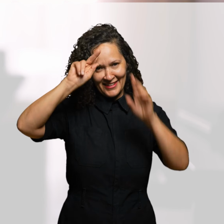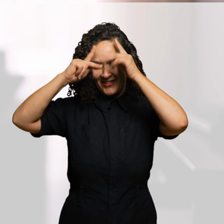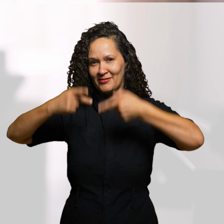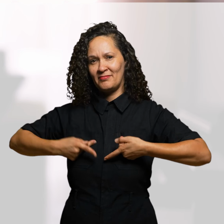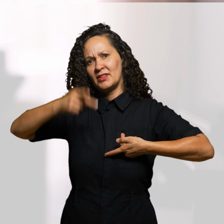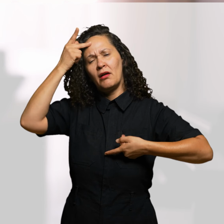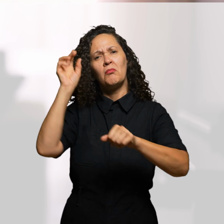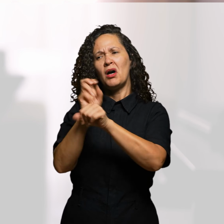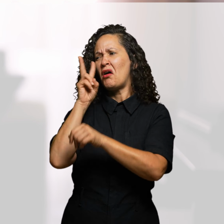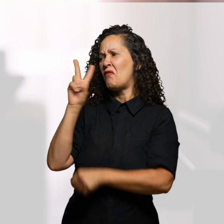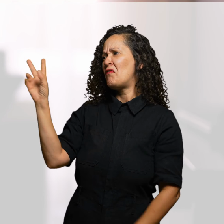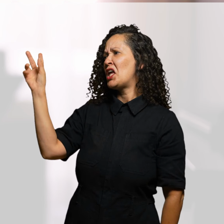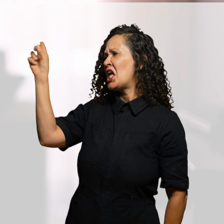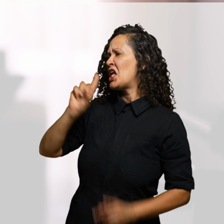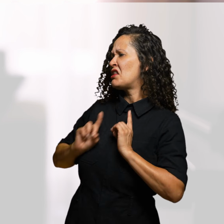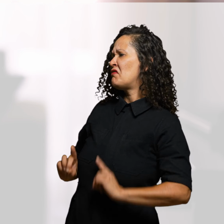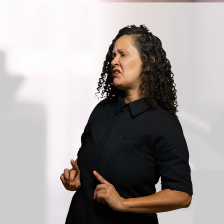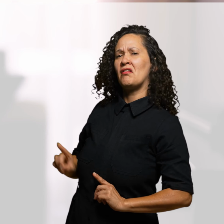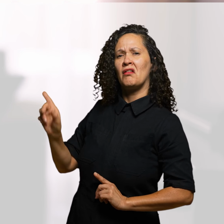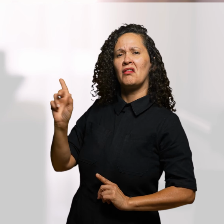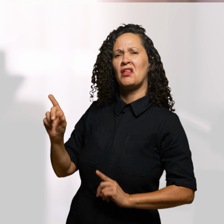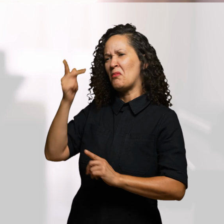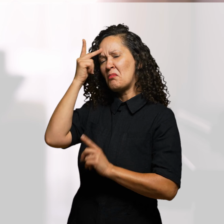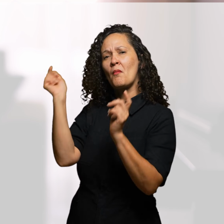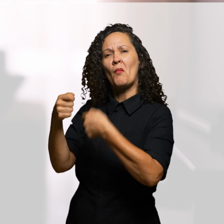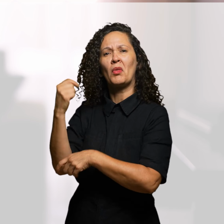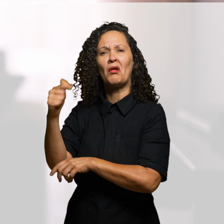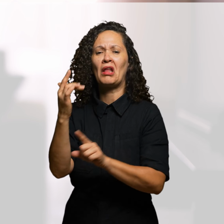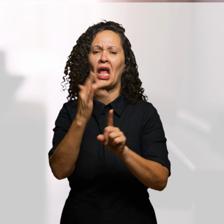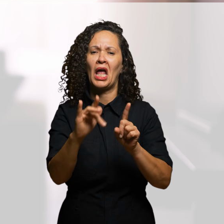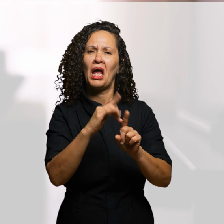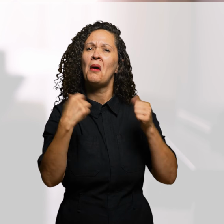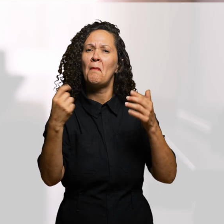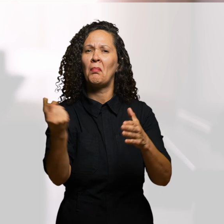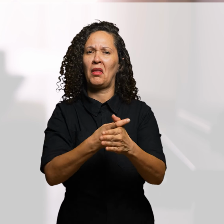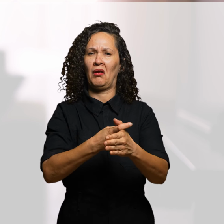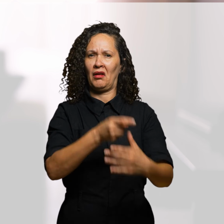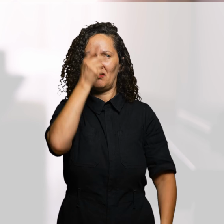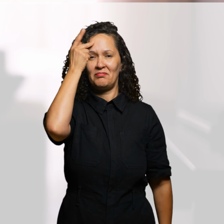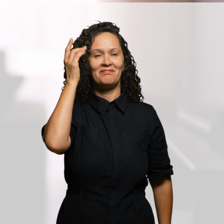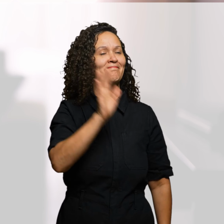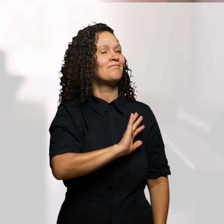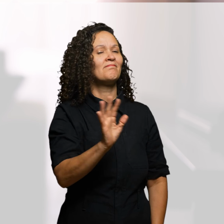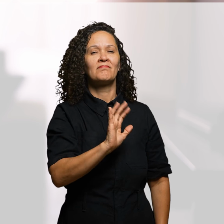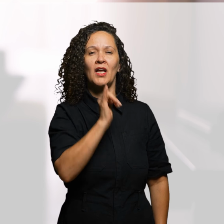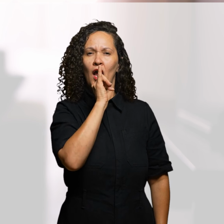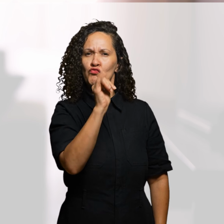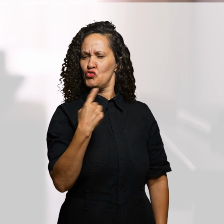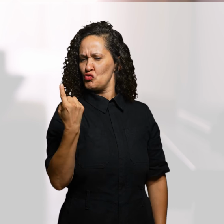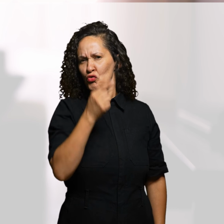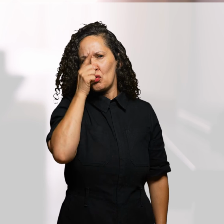pararem de ver a pessoa com deficiência como um incapaz que depende de todo mundo. Eu falo que ninguém é